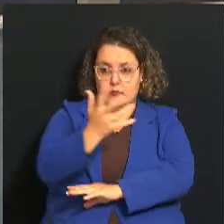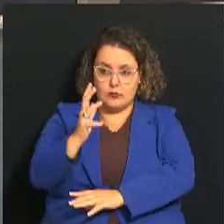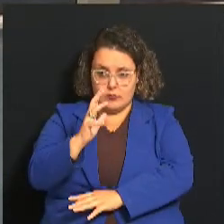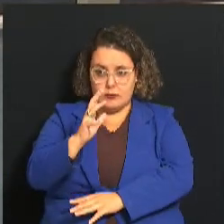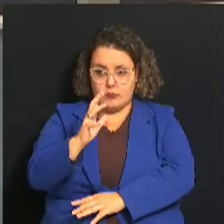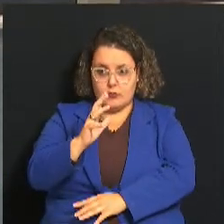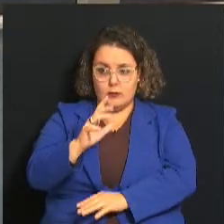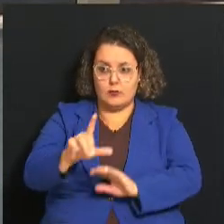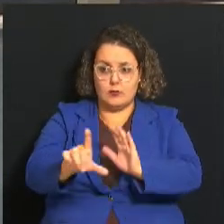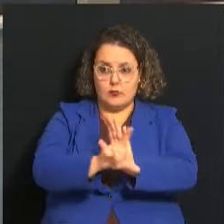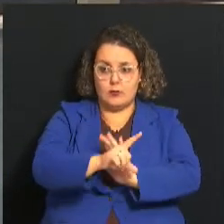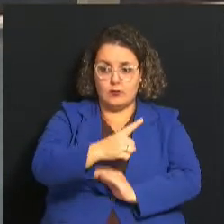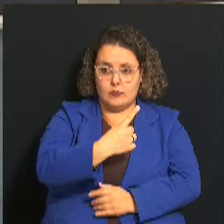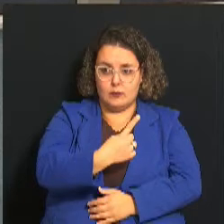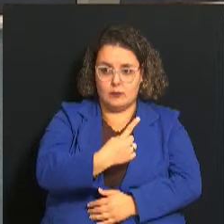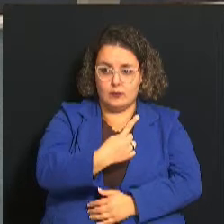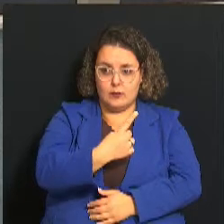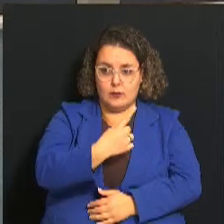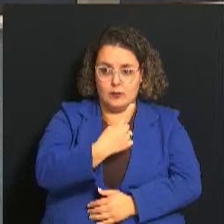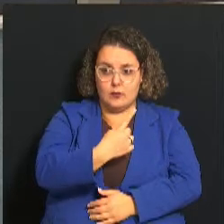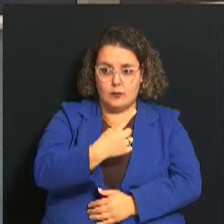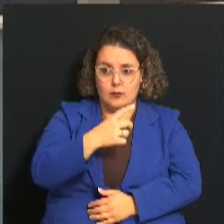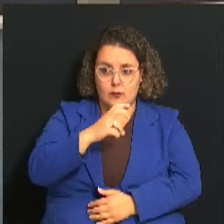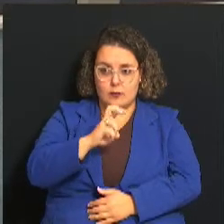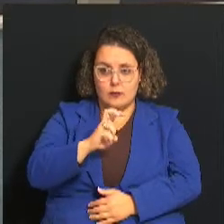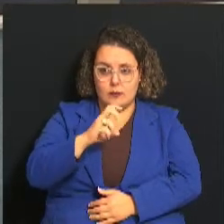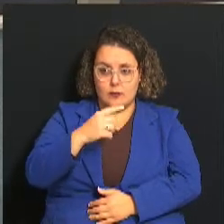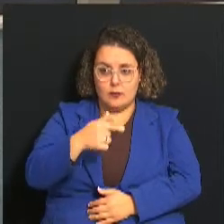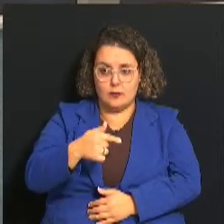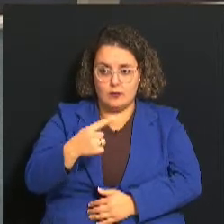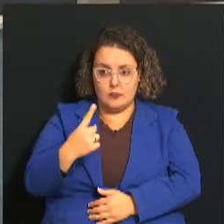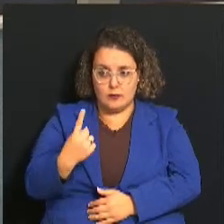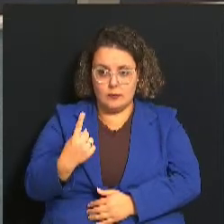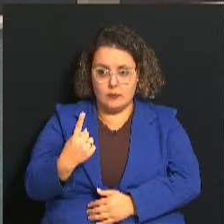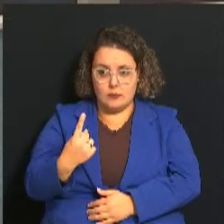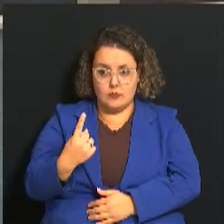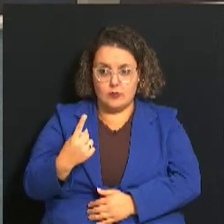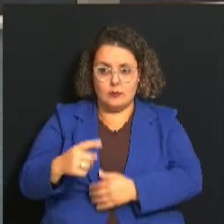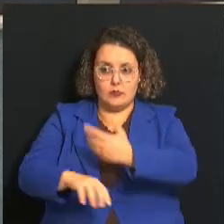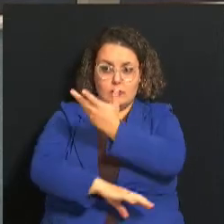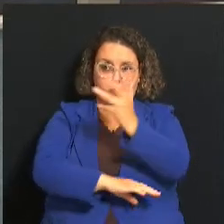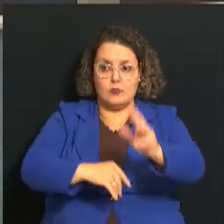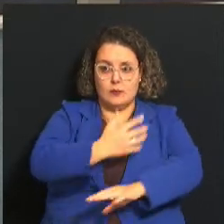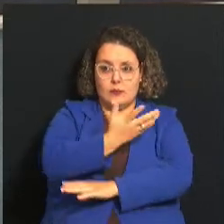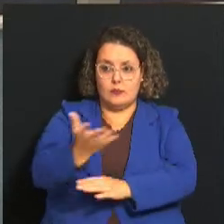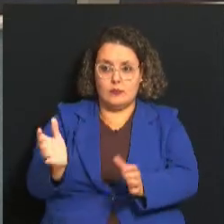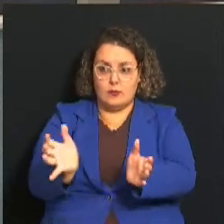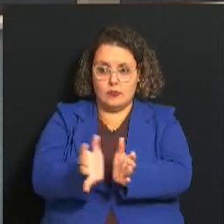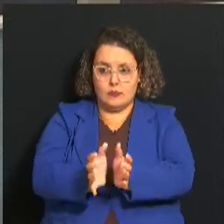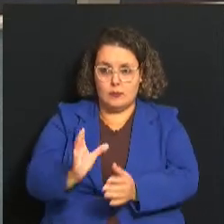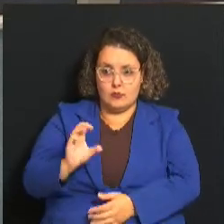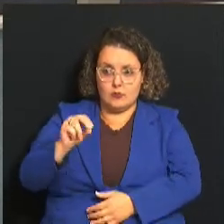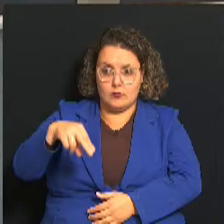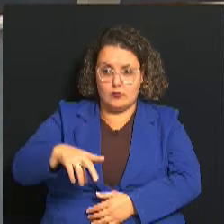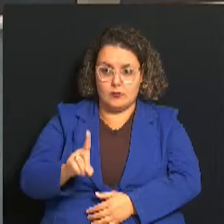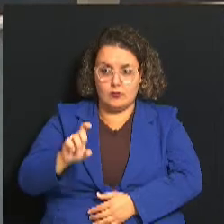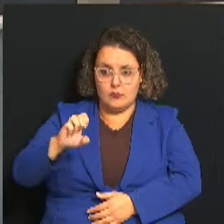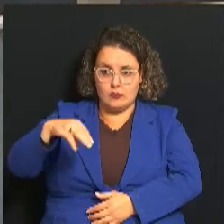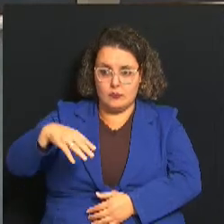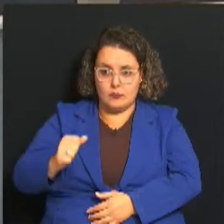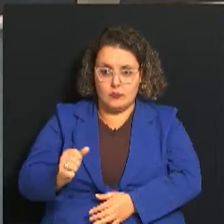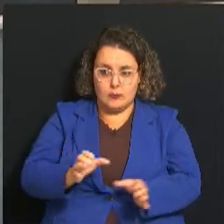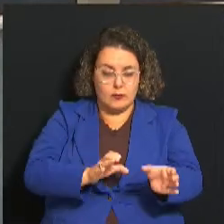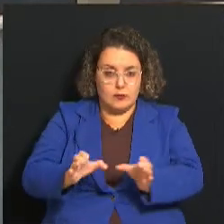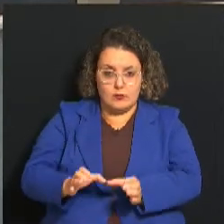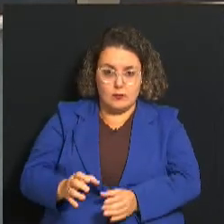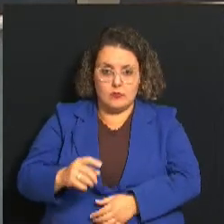Lei 11.571 de arborização, para a Comissão de Arborização Urbana do Condema, comissão que eu coordeno. Ninguém me